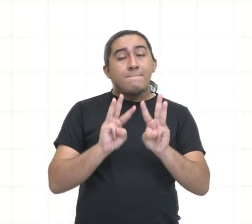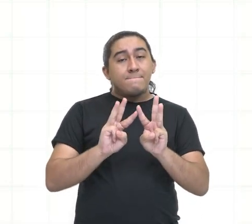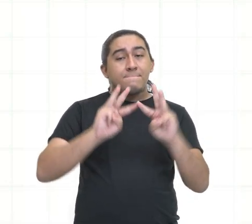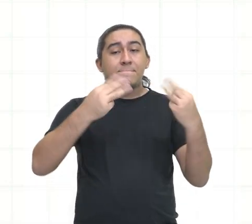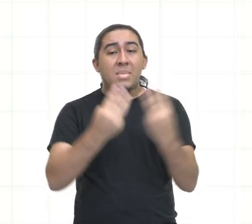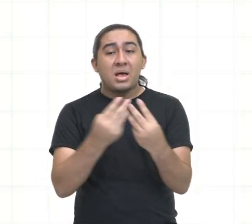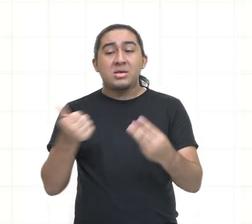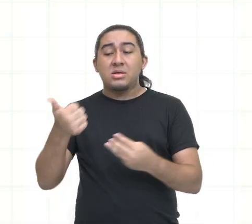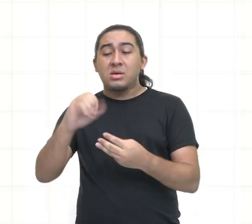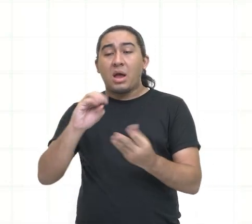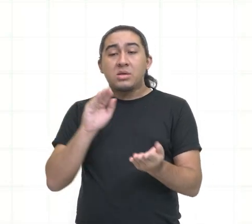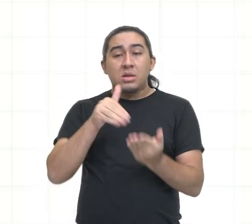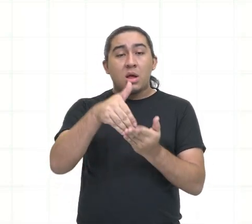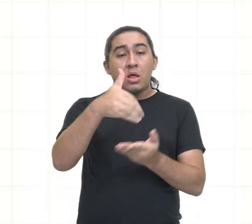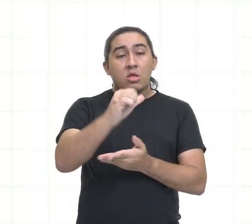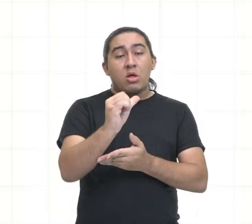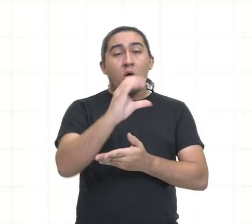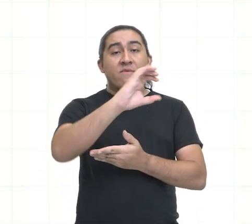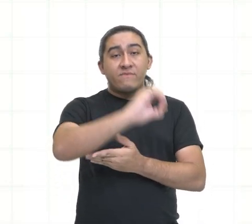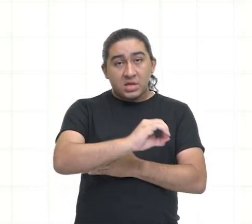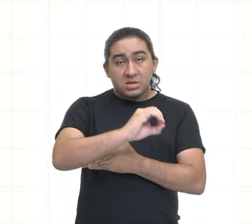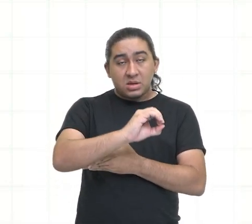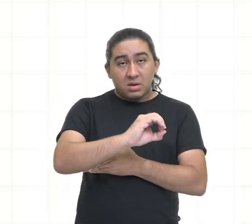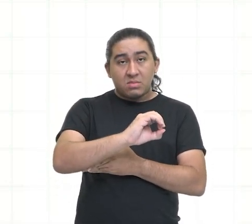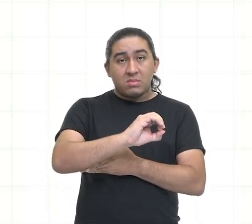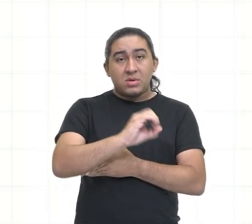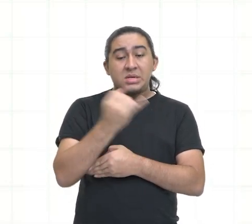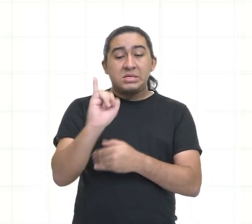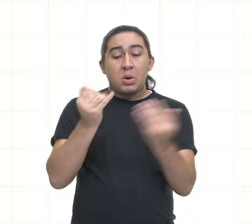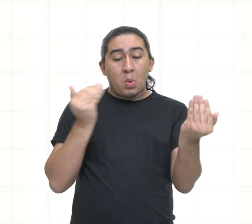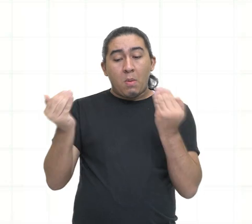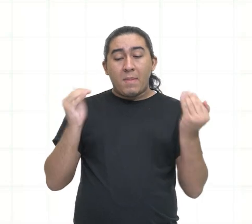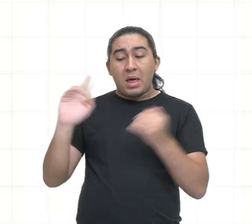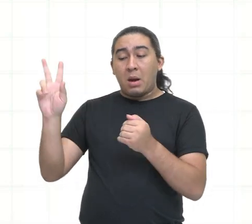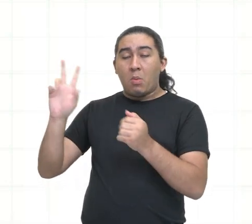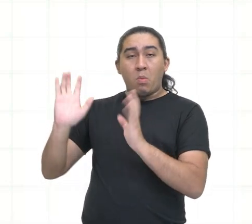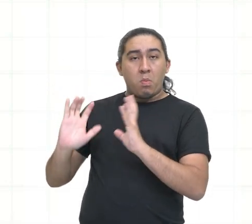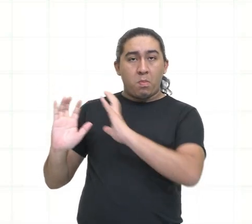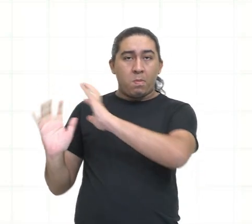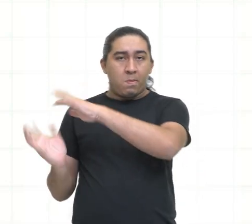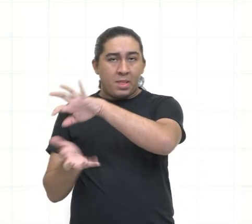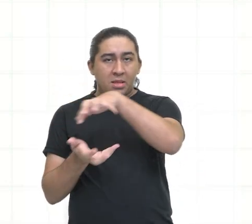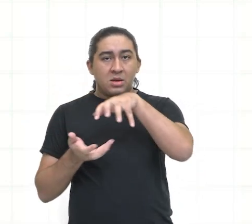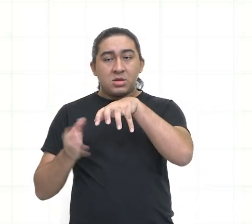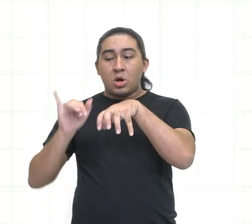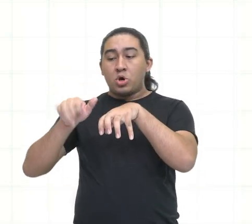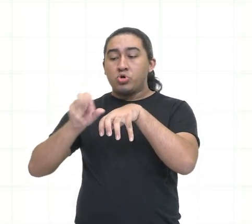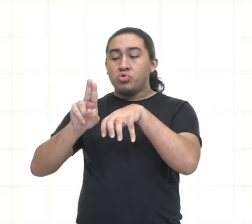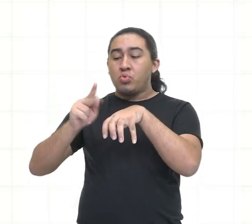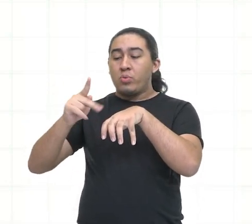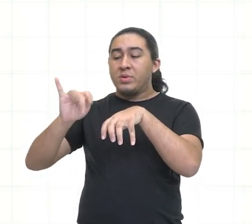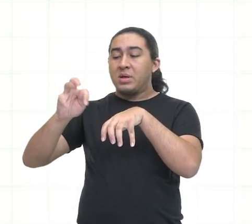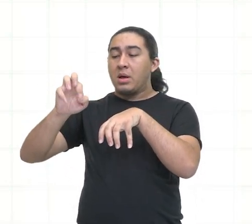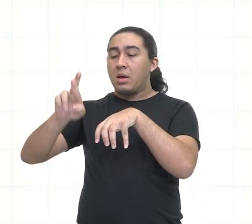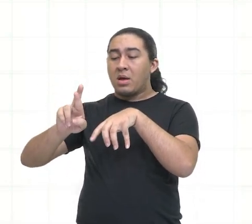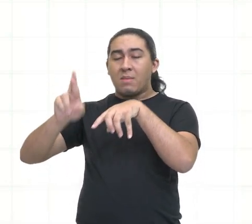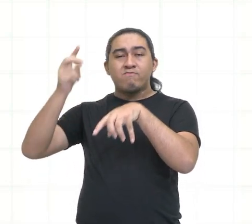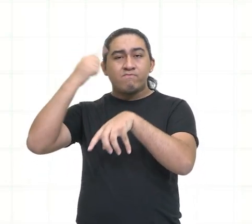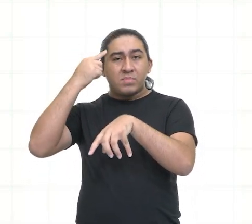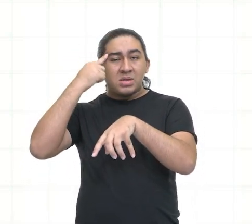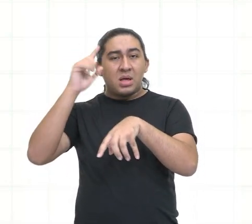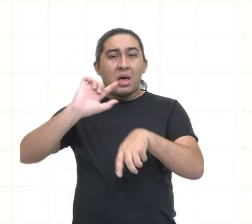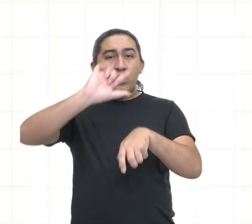Júpiter. Simplificando, seria ali, você tem que imaginar Júpiter. E agora você tenta imaginar aí um